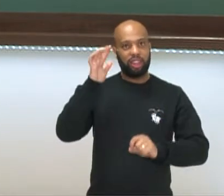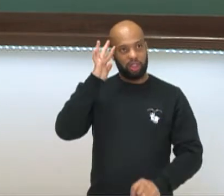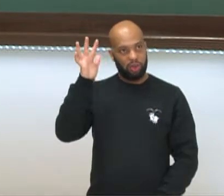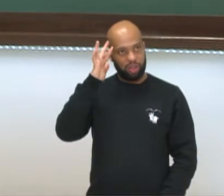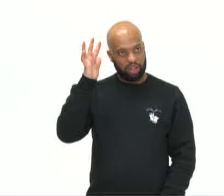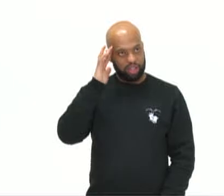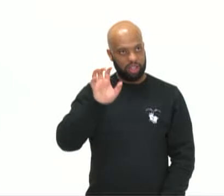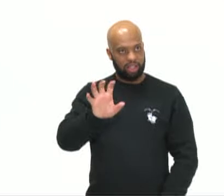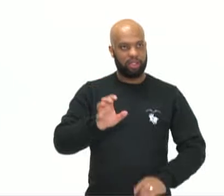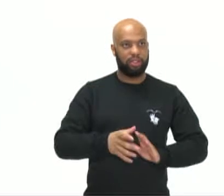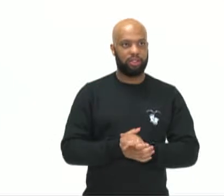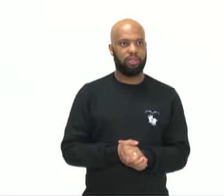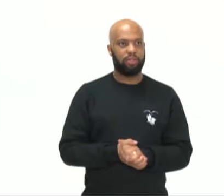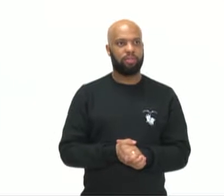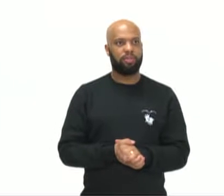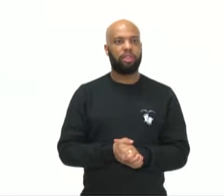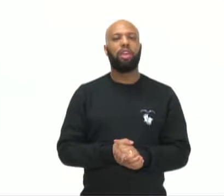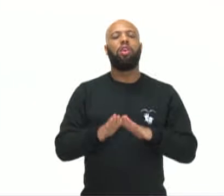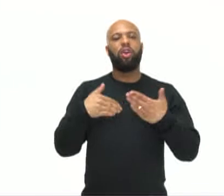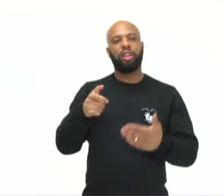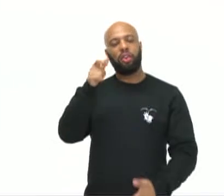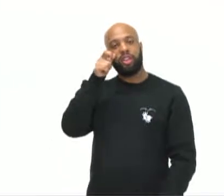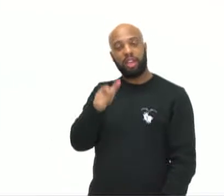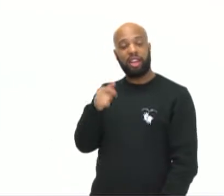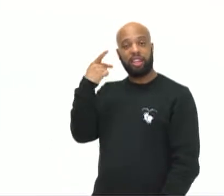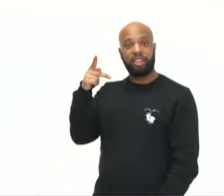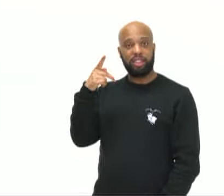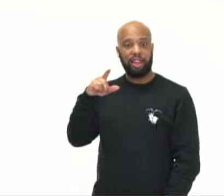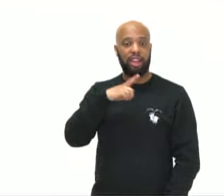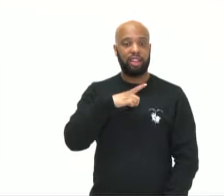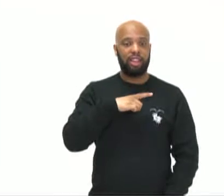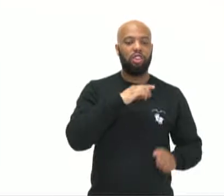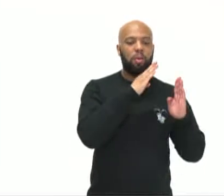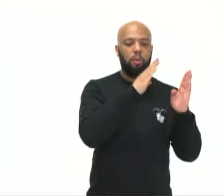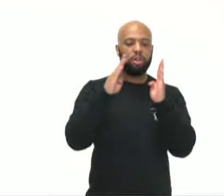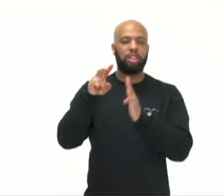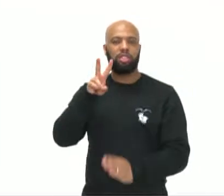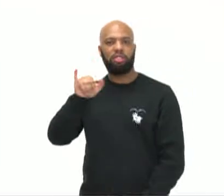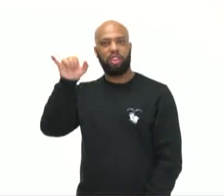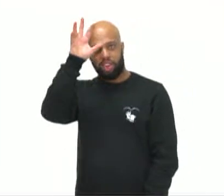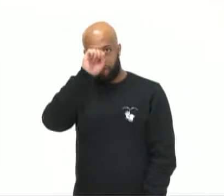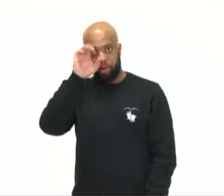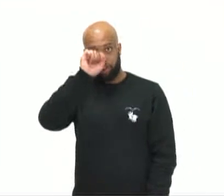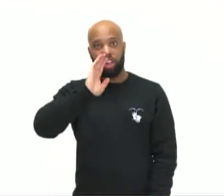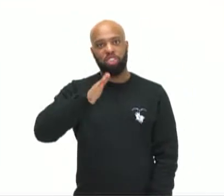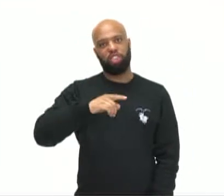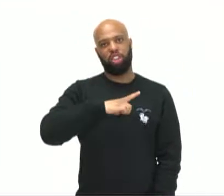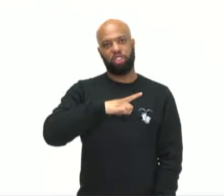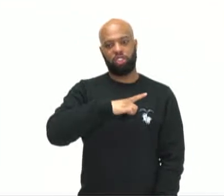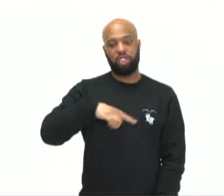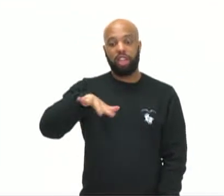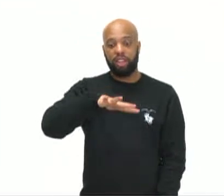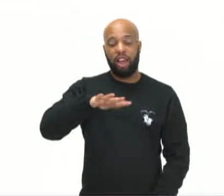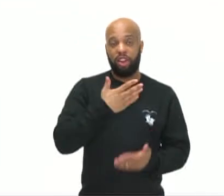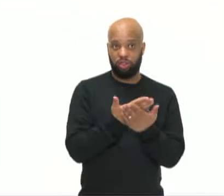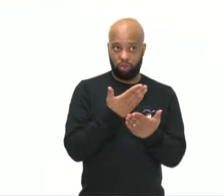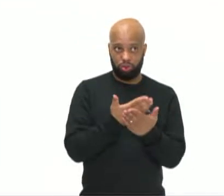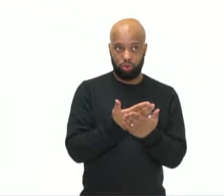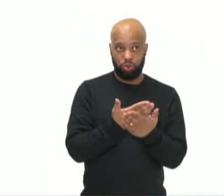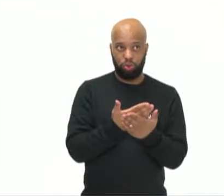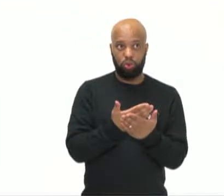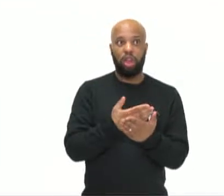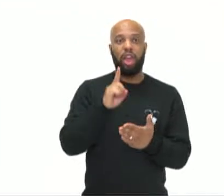múltiplas. Seu interesse pelos processos de aprendizado já estava presente nos meios de estudos